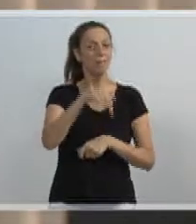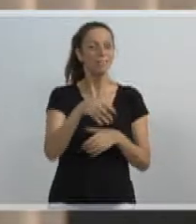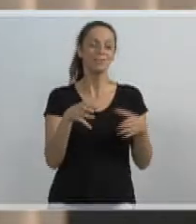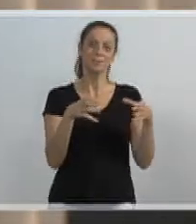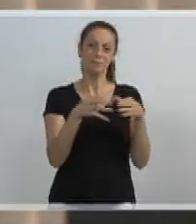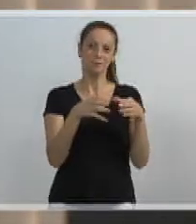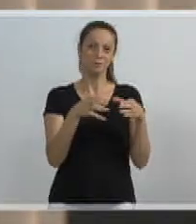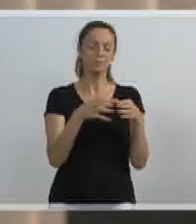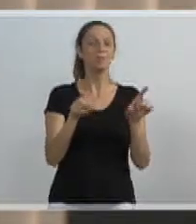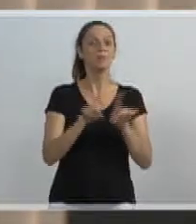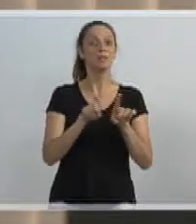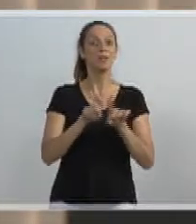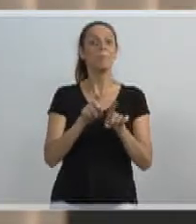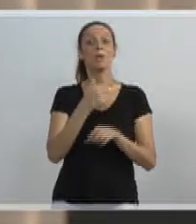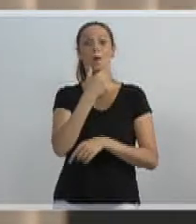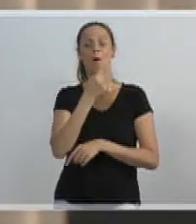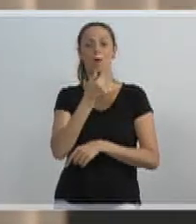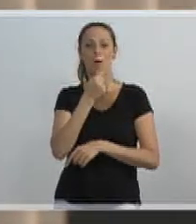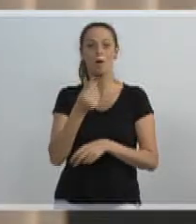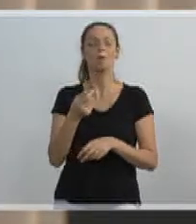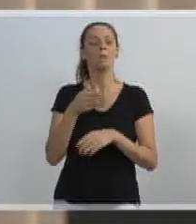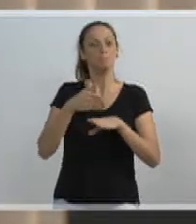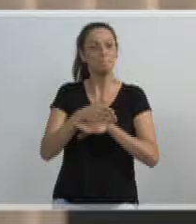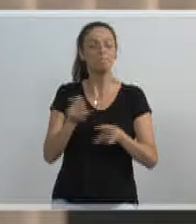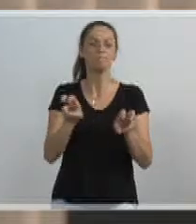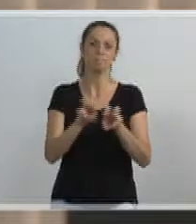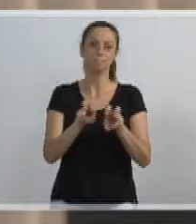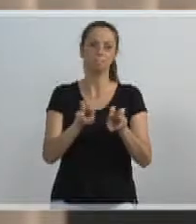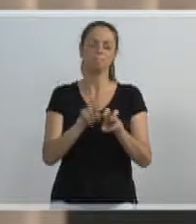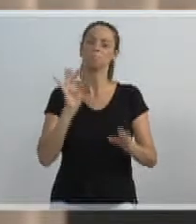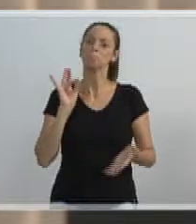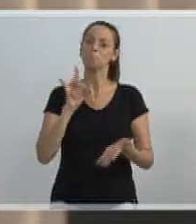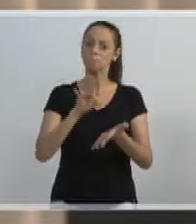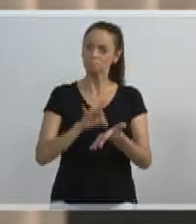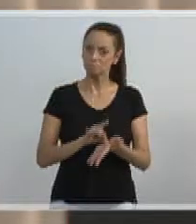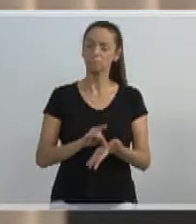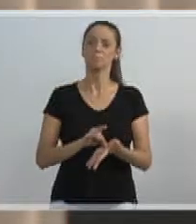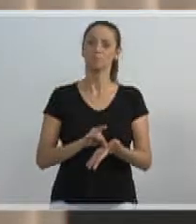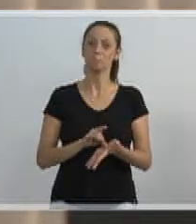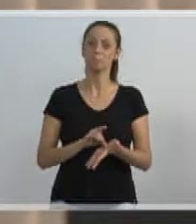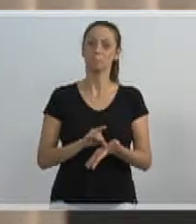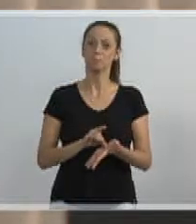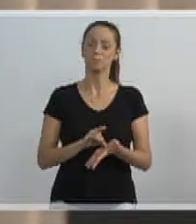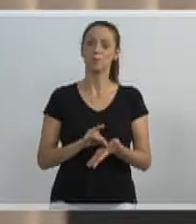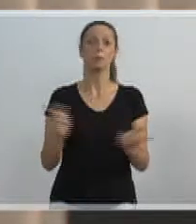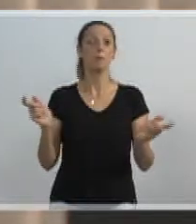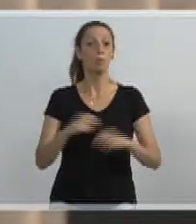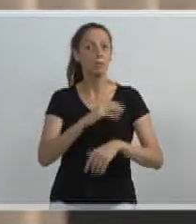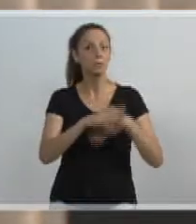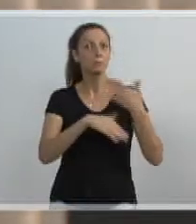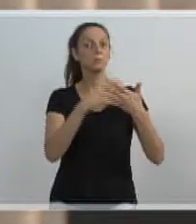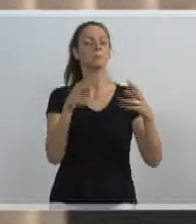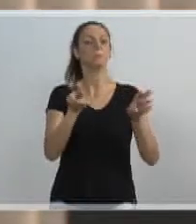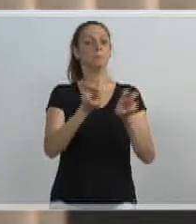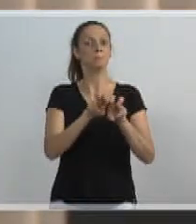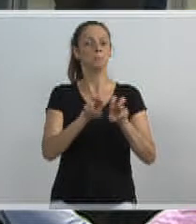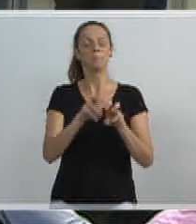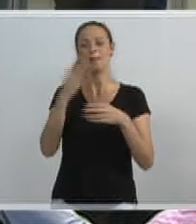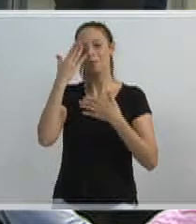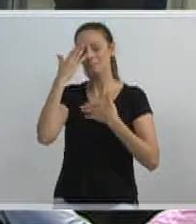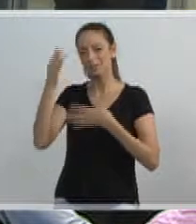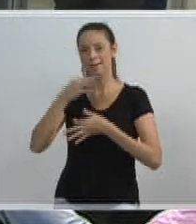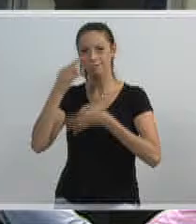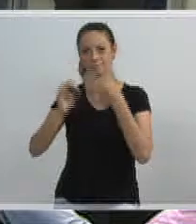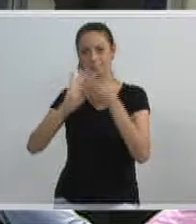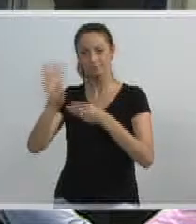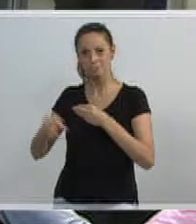clube amador de salão. Mas parabéns pelo tema, Sulfabril realmente foi uma grande potência no futebol de salão em Blumenau. Muito obrigado pela complementação,